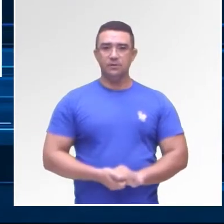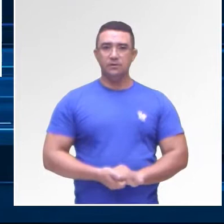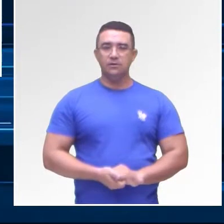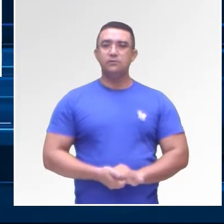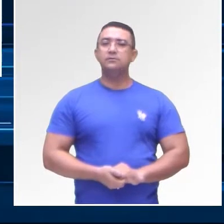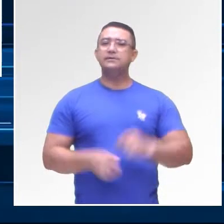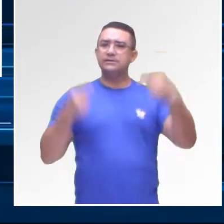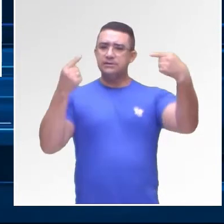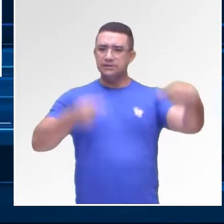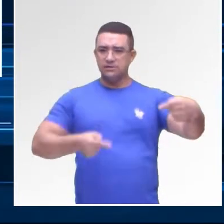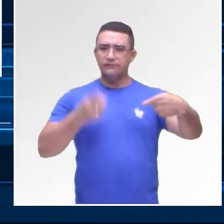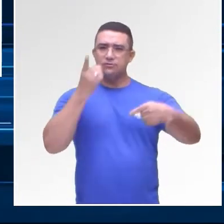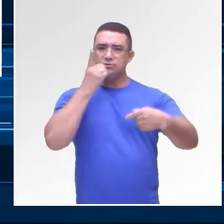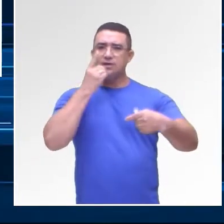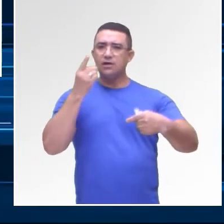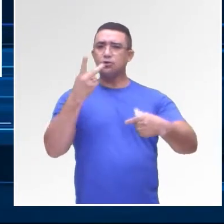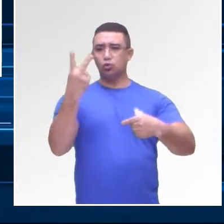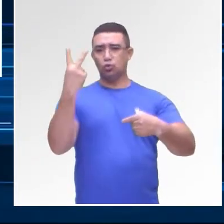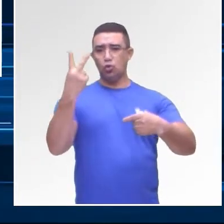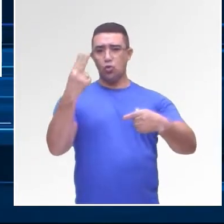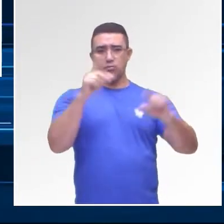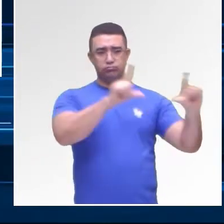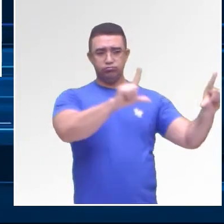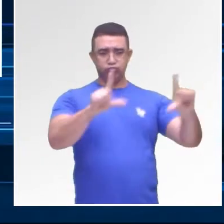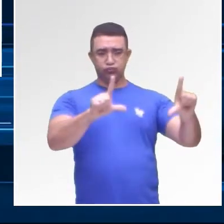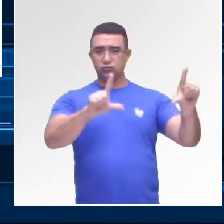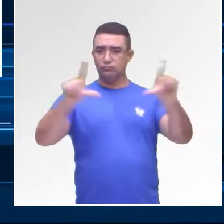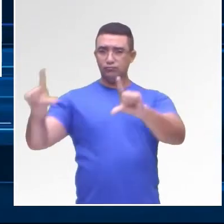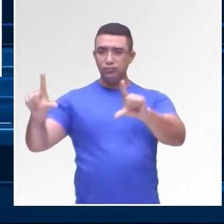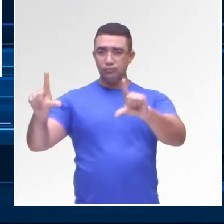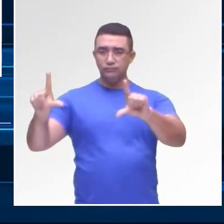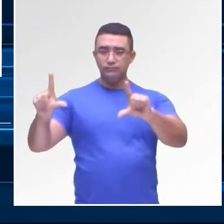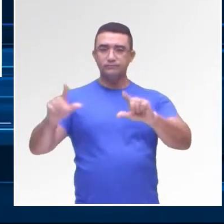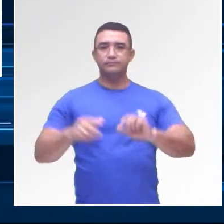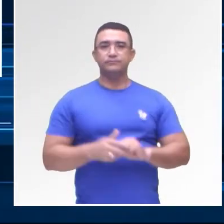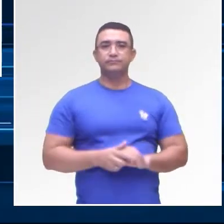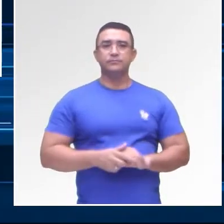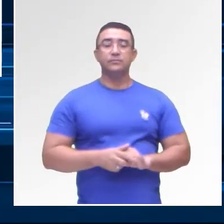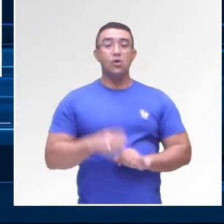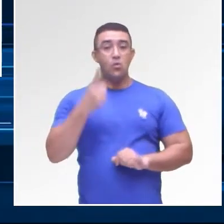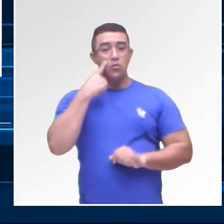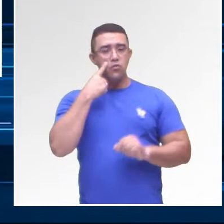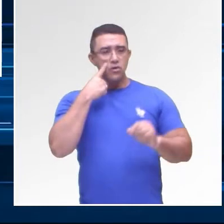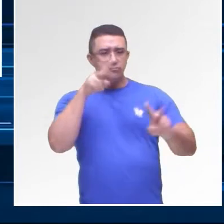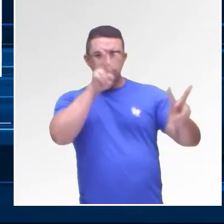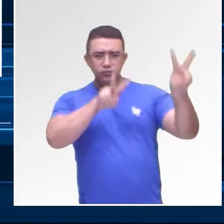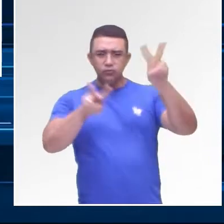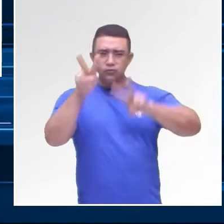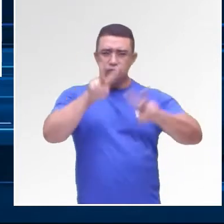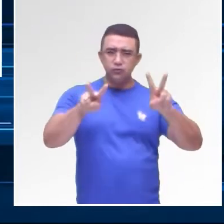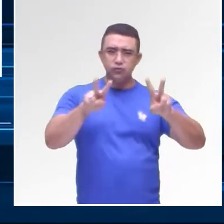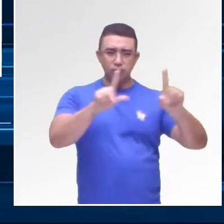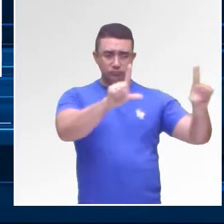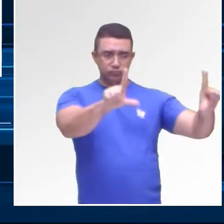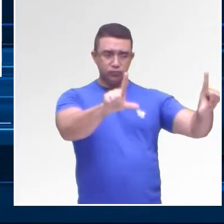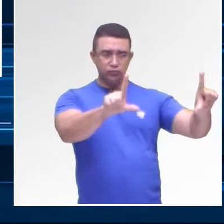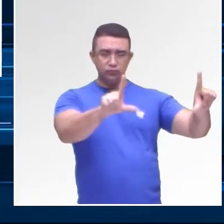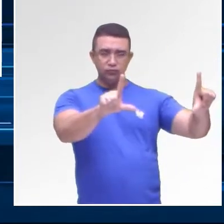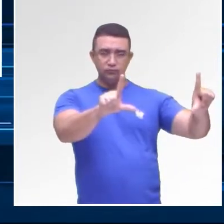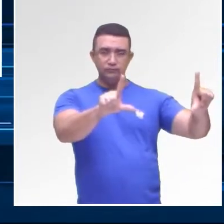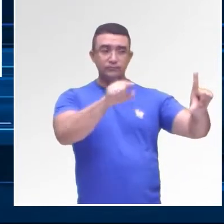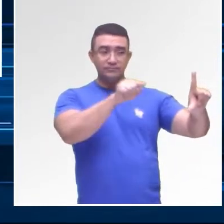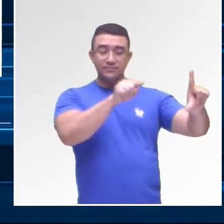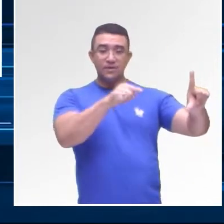dia, eu tenho duas imagens que eu quero que vocês observem e a partir do momento, que vocês observarem